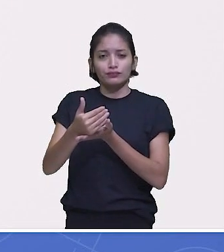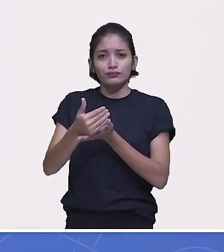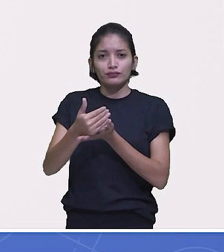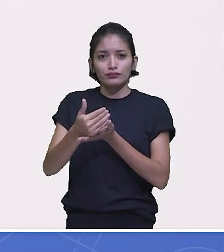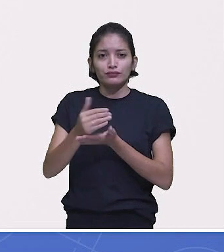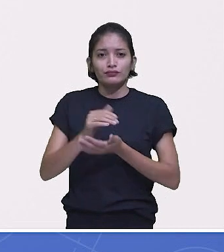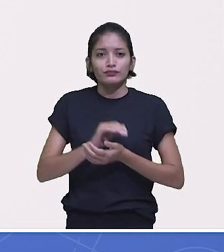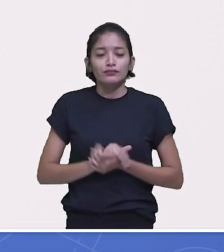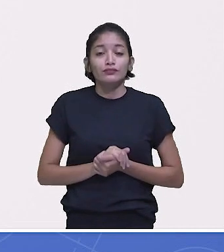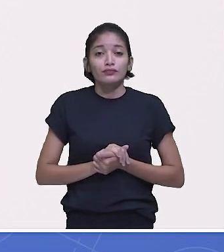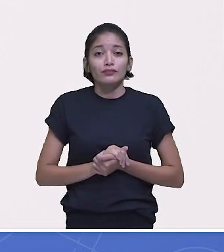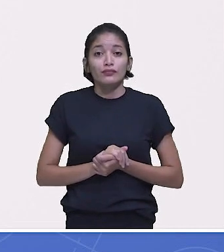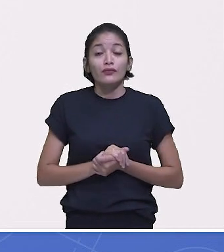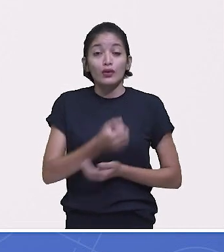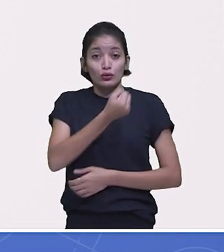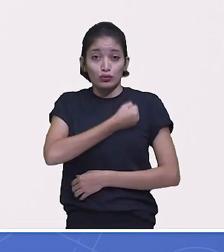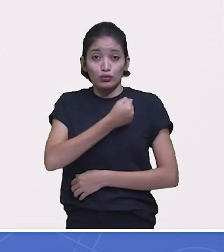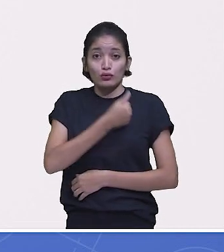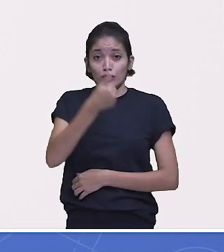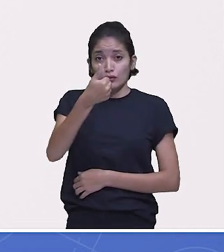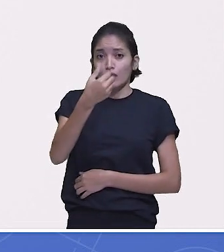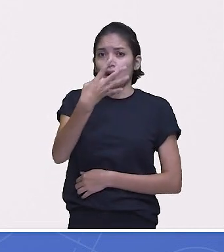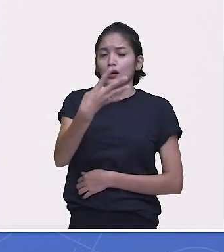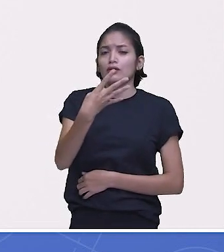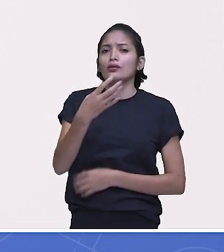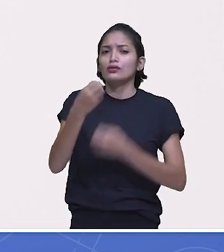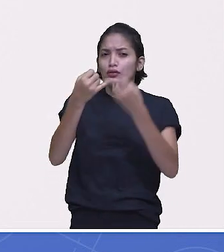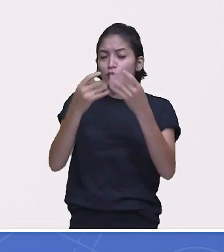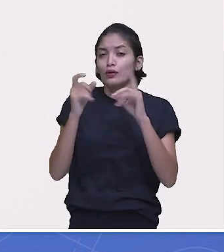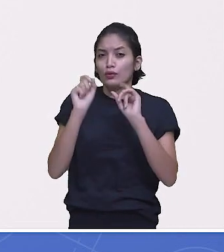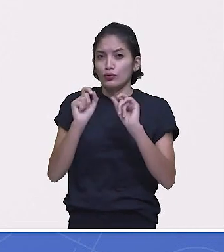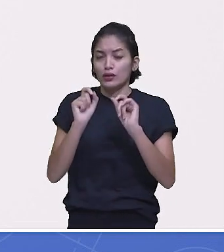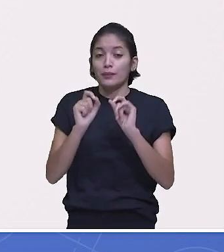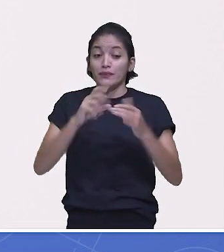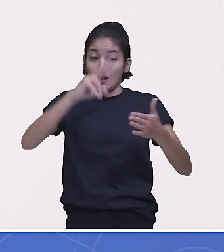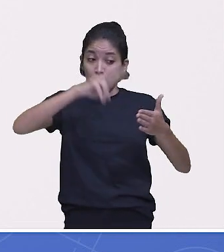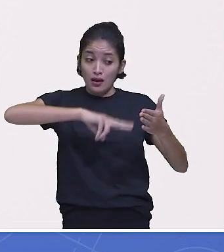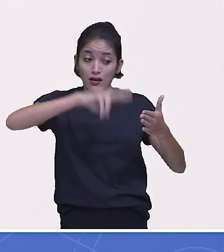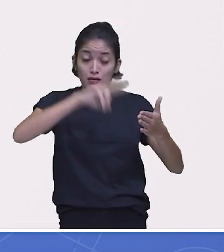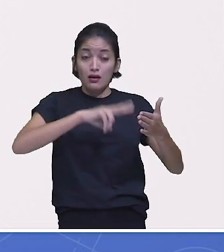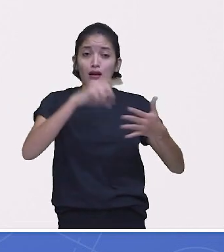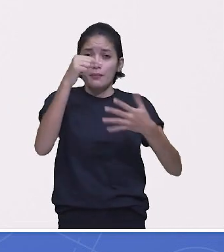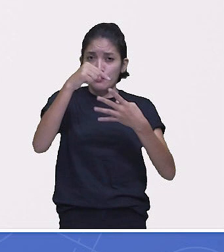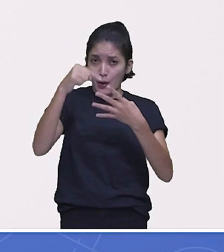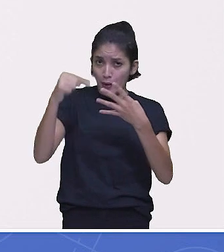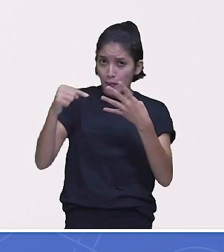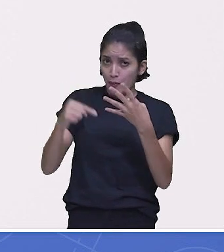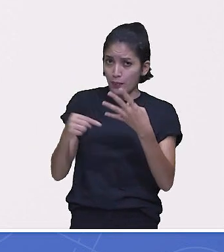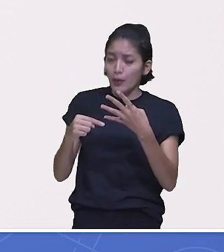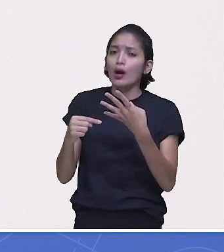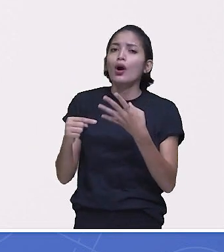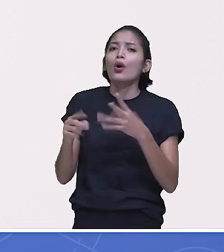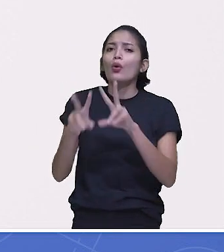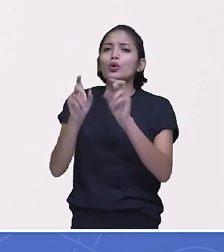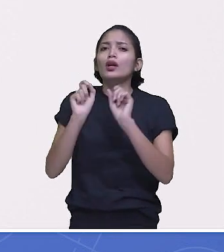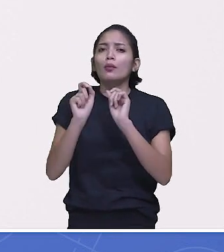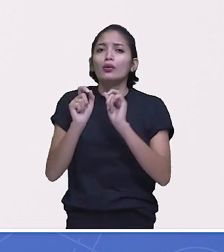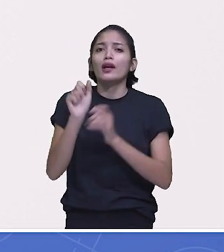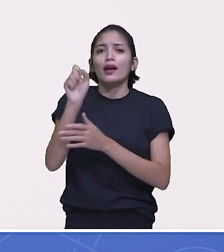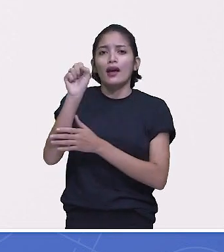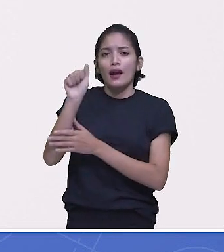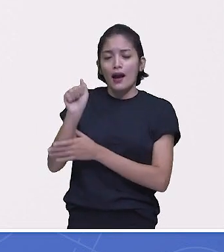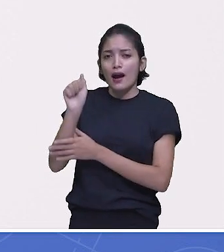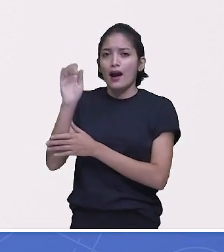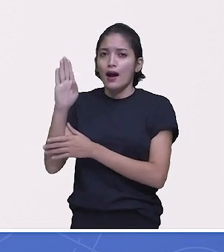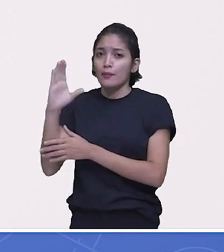A questão 14, né? Diz assim, leia as alternativas abaixo acerca do alfabeto espanhol e diga